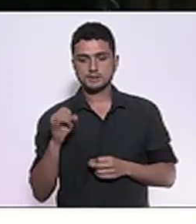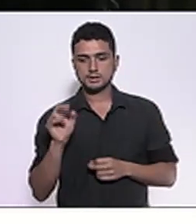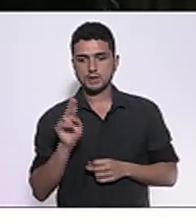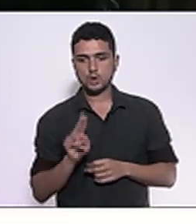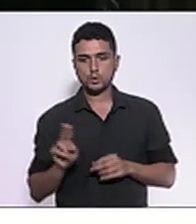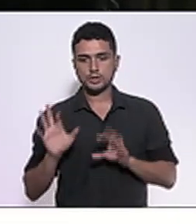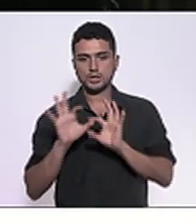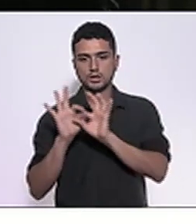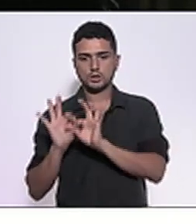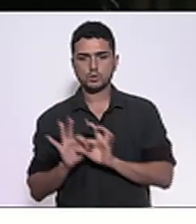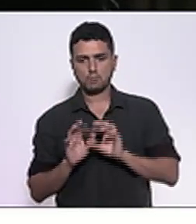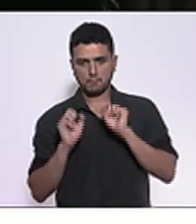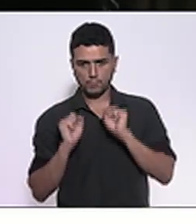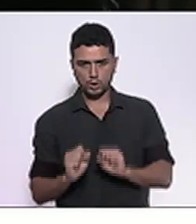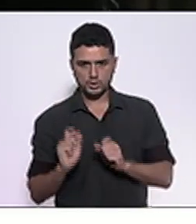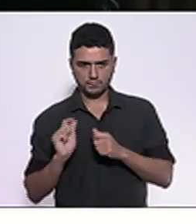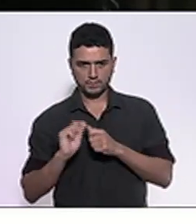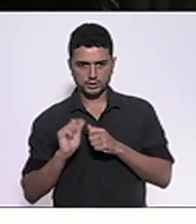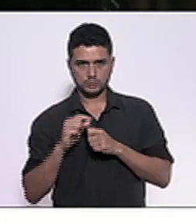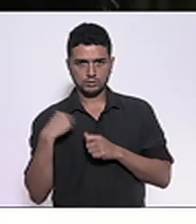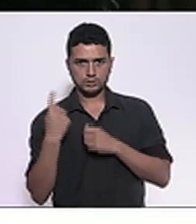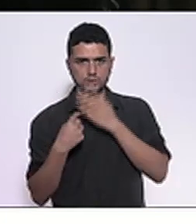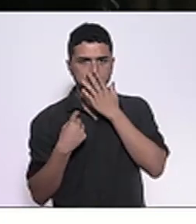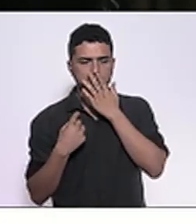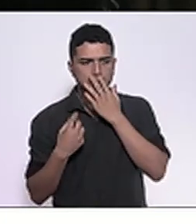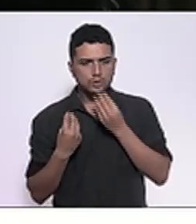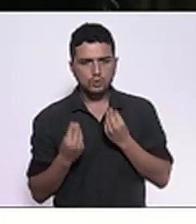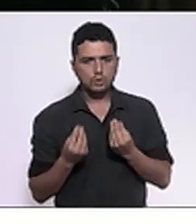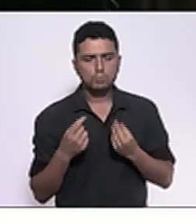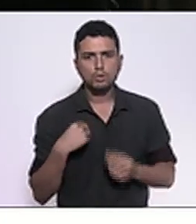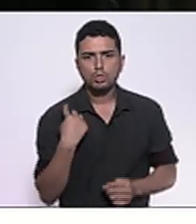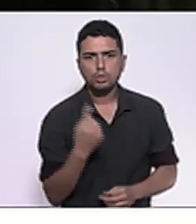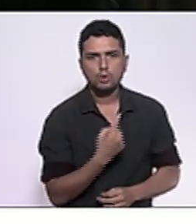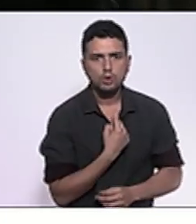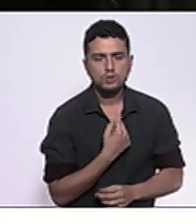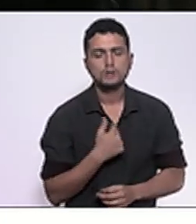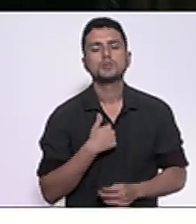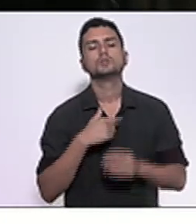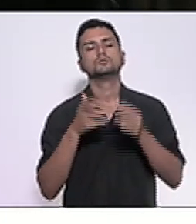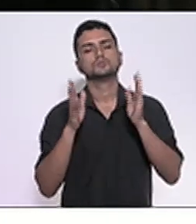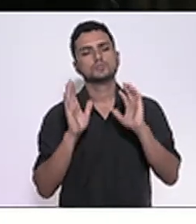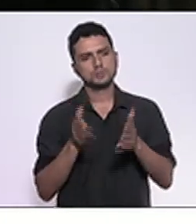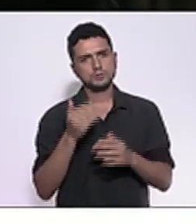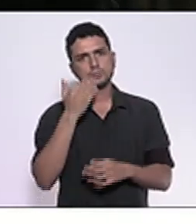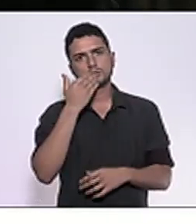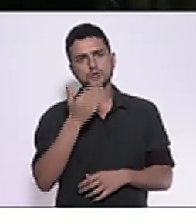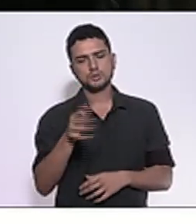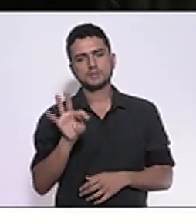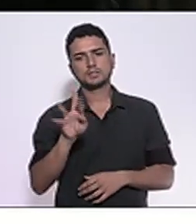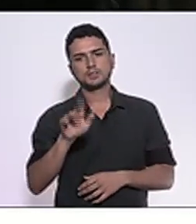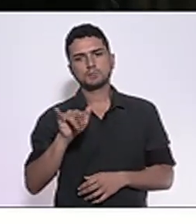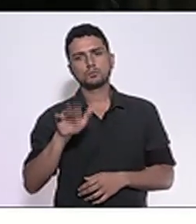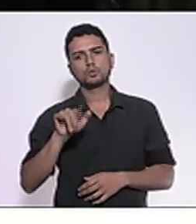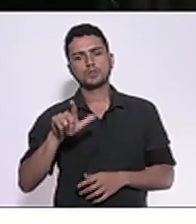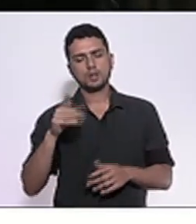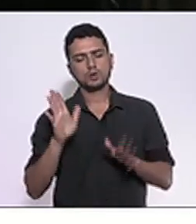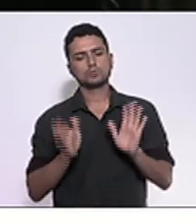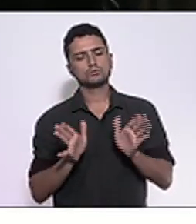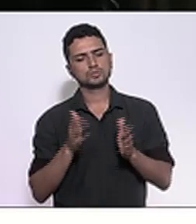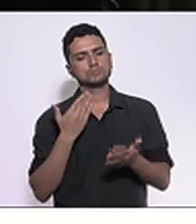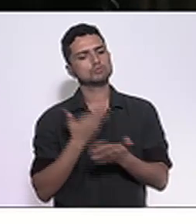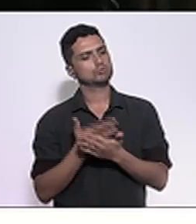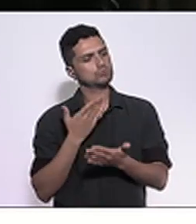gente, nós não podemos, isso eu já pedi ao tribunal, o tribunal está estudando, já